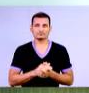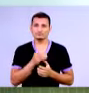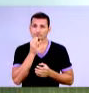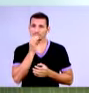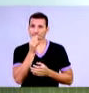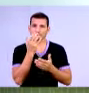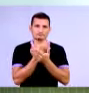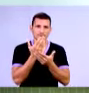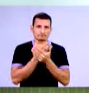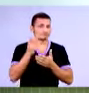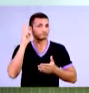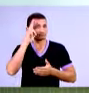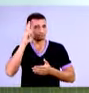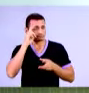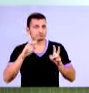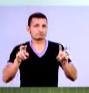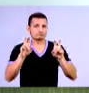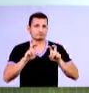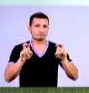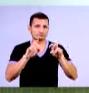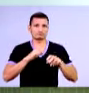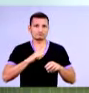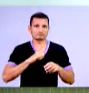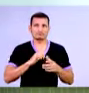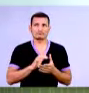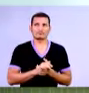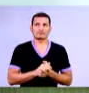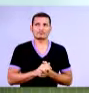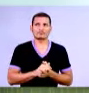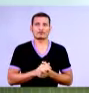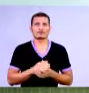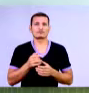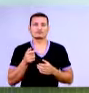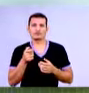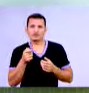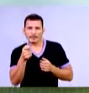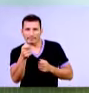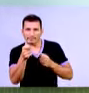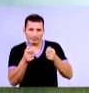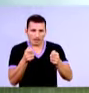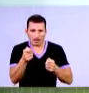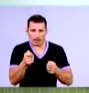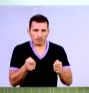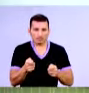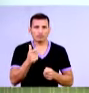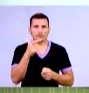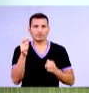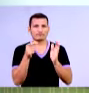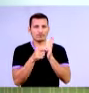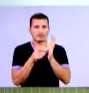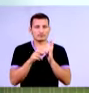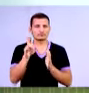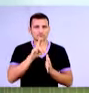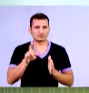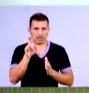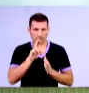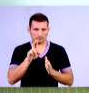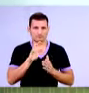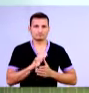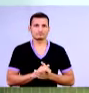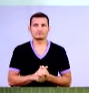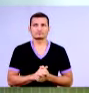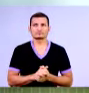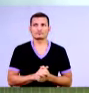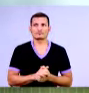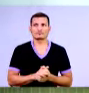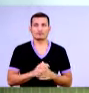o histórico da computação, nós tínhamos cartões perfurados e outras ferramentas que eram utilizadas para isso, né? Mas